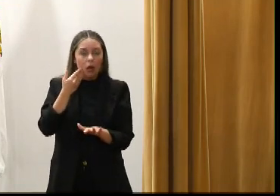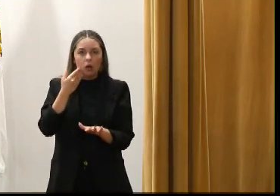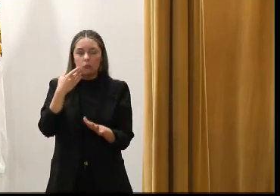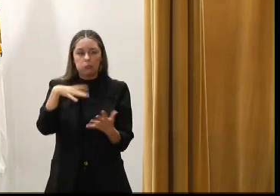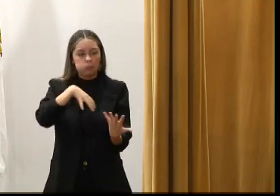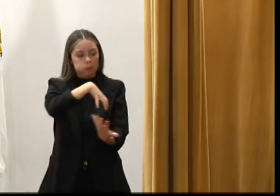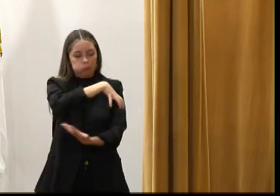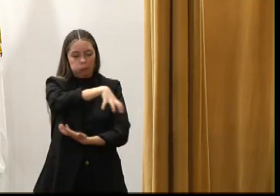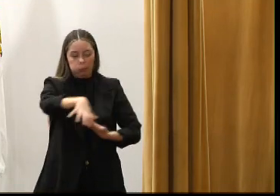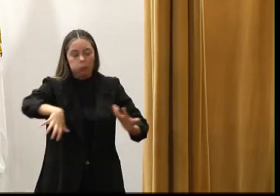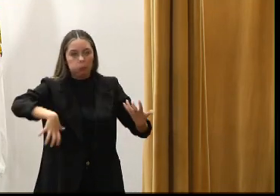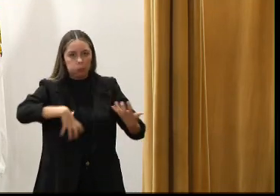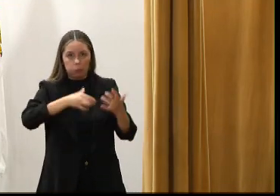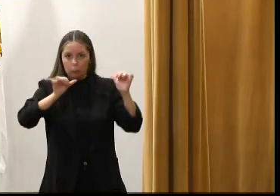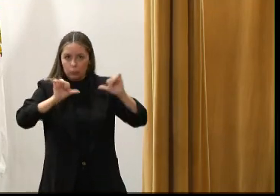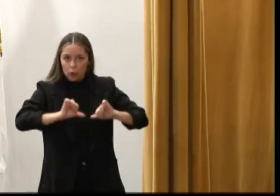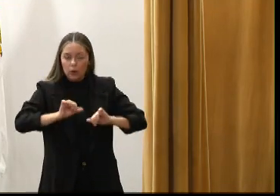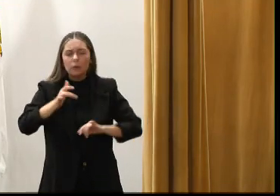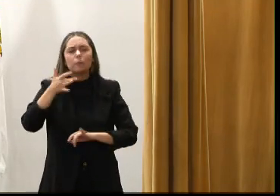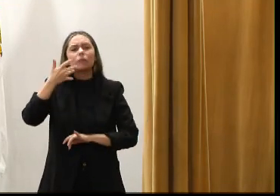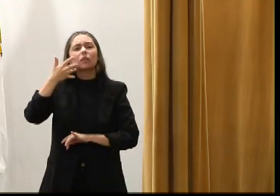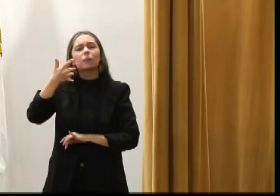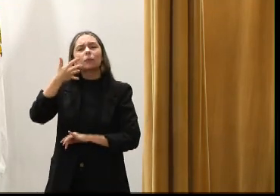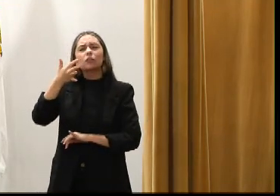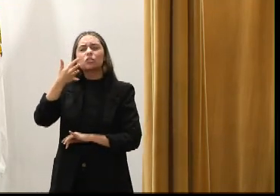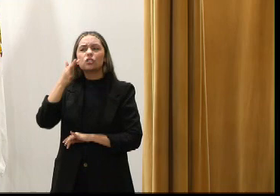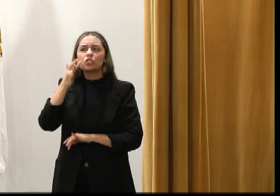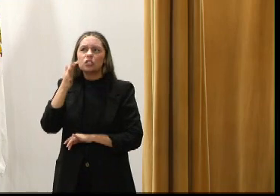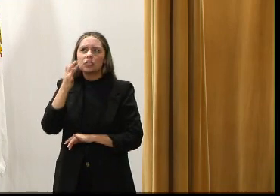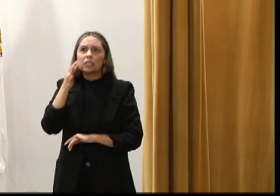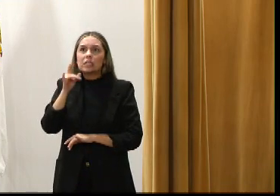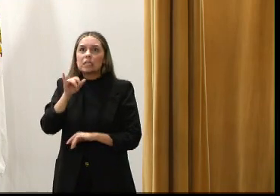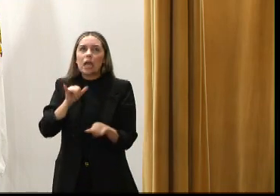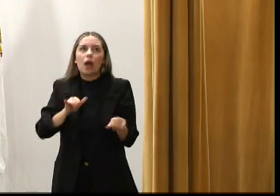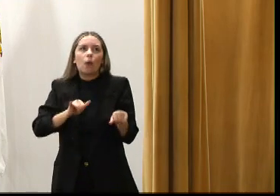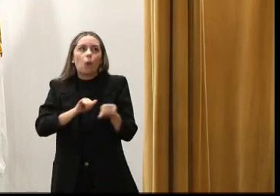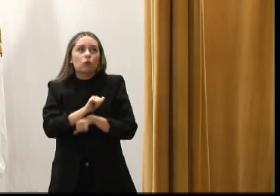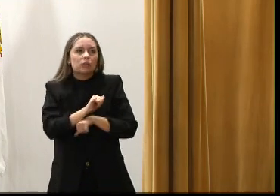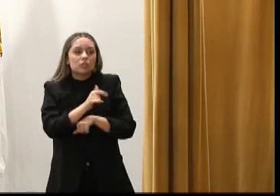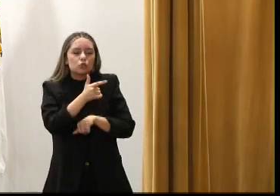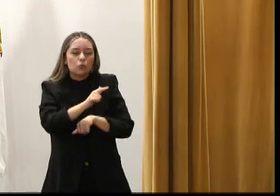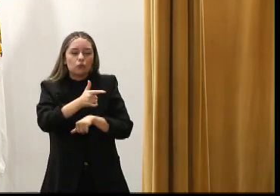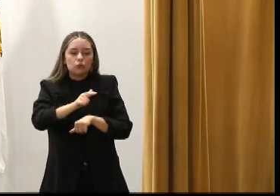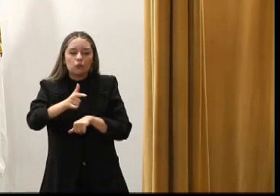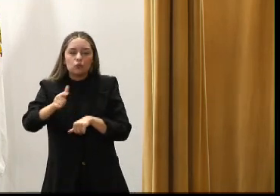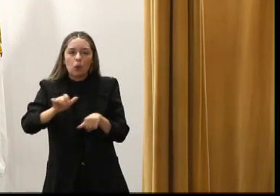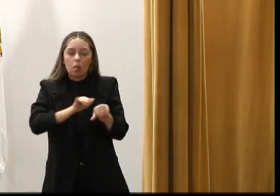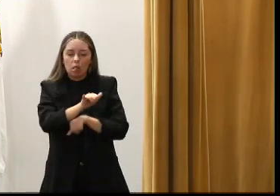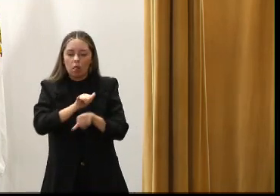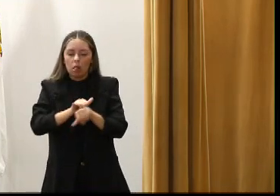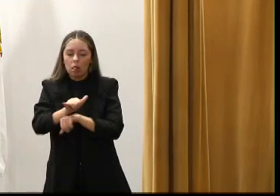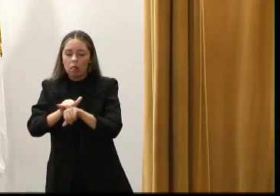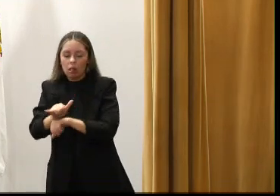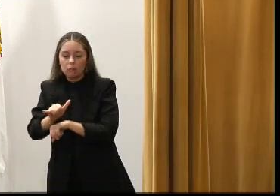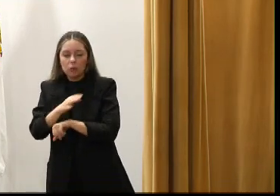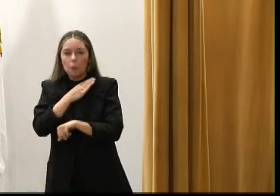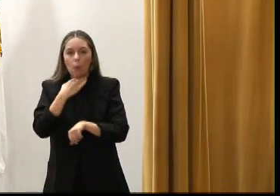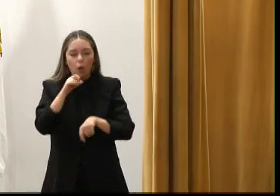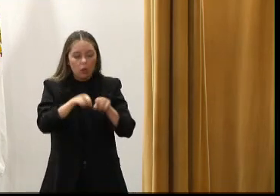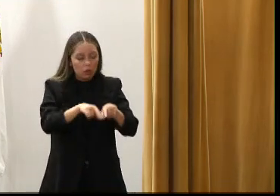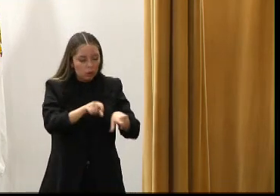caos. Agora imagine se a gente tem desastres frequentes, a gente tem perda de safra,